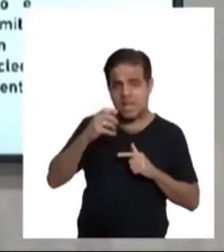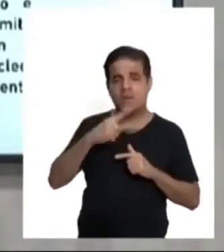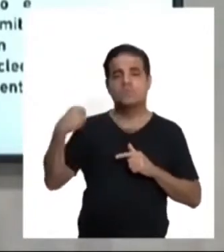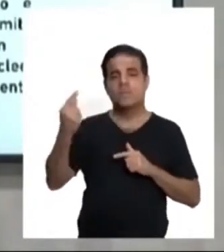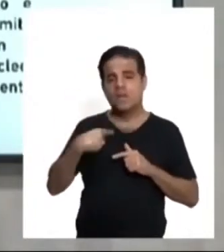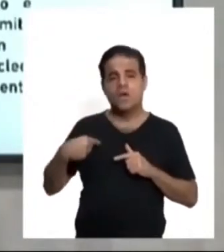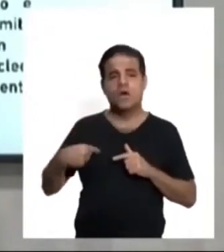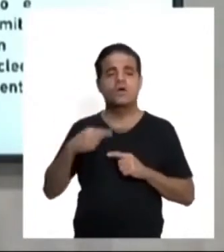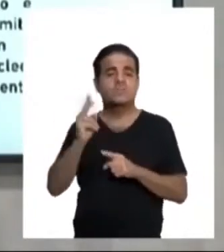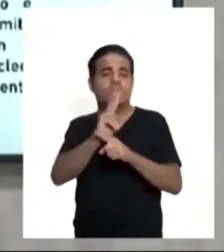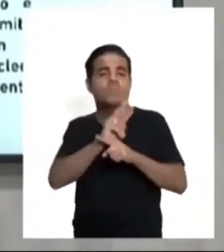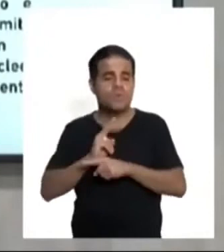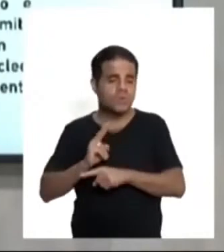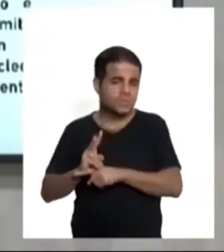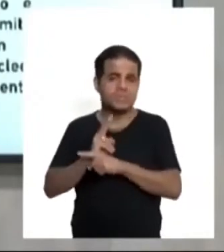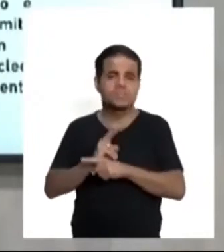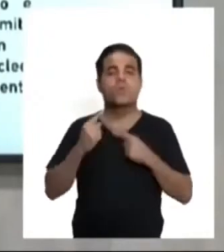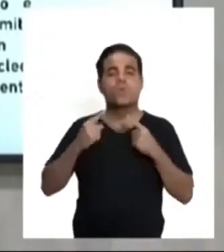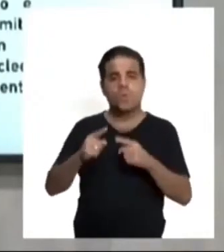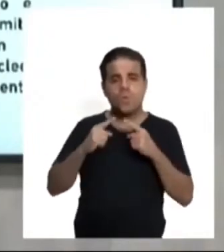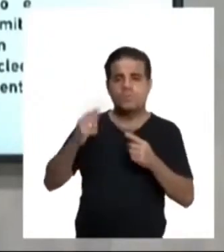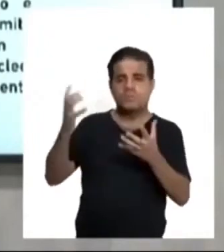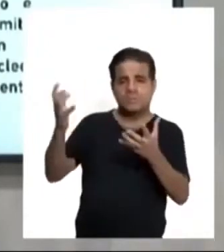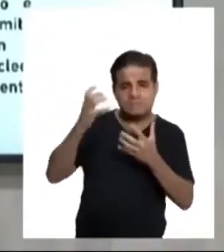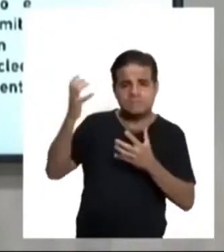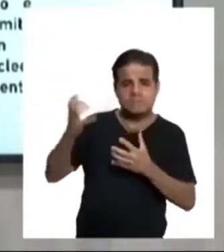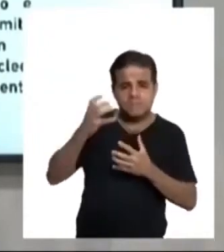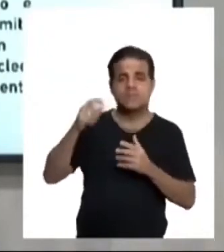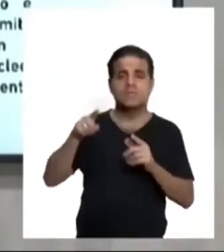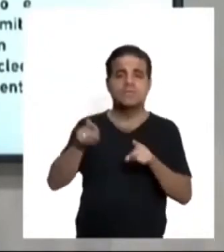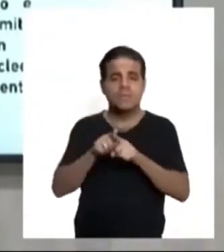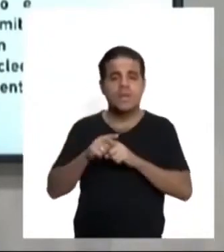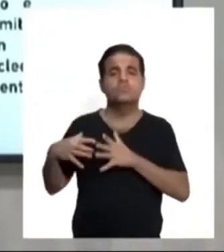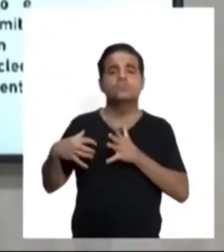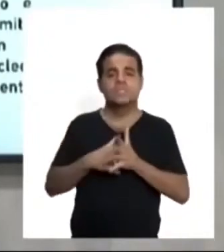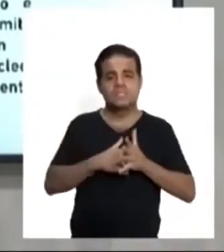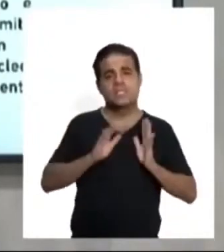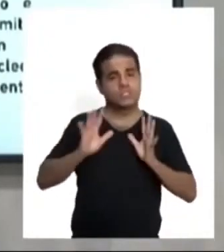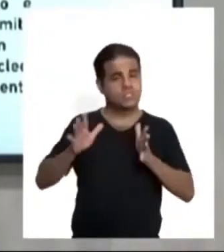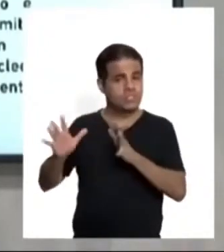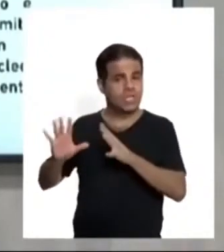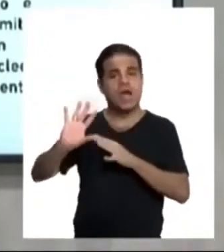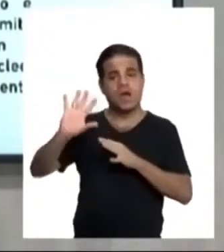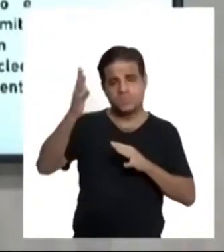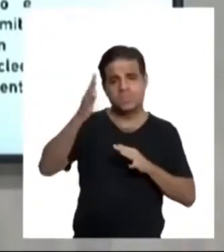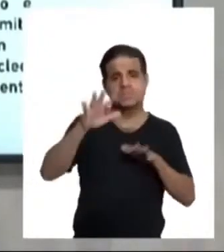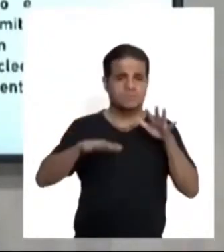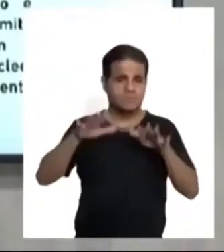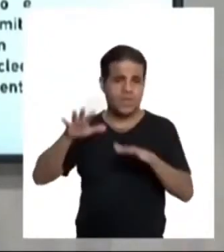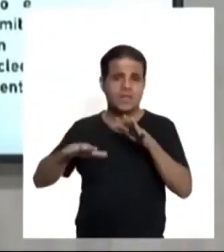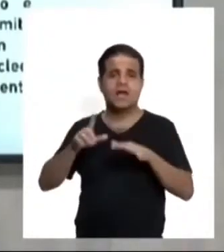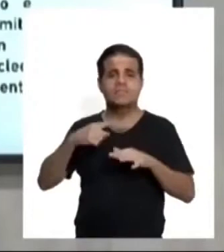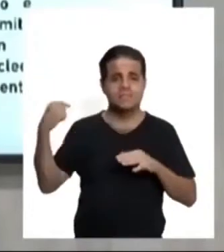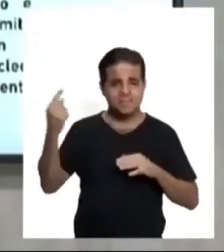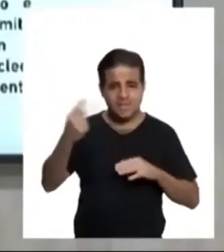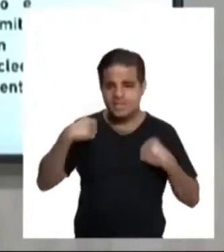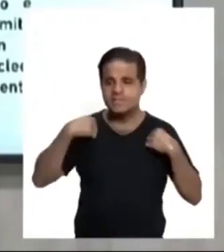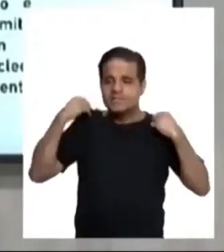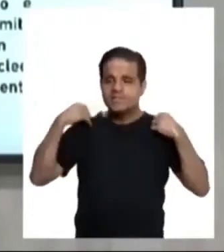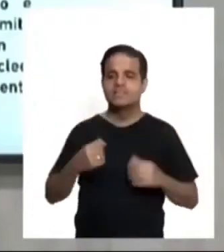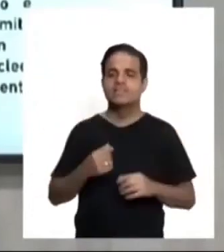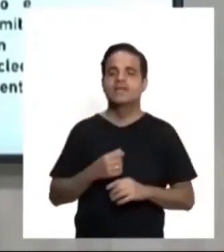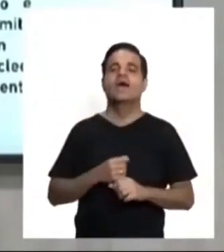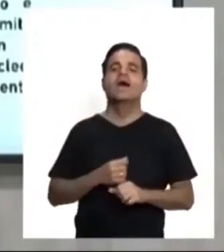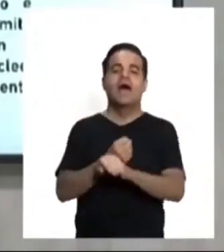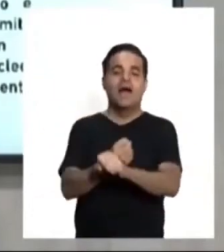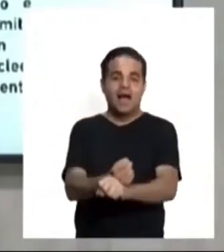nossa proteção contra as radiações e os acidentes que já aconteceram muitas e muitas vezes. É lógico que nós sabemos